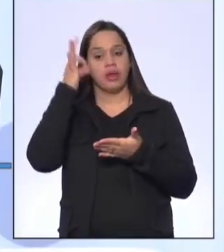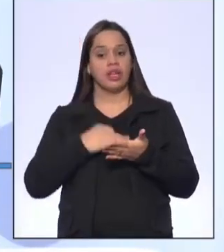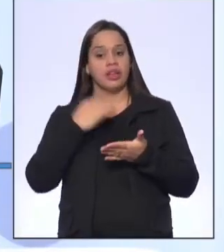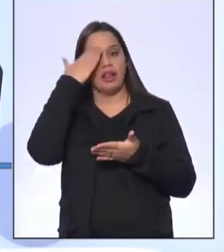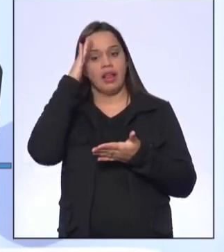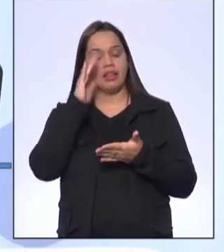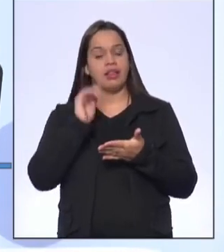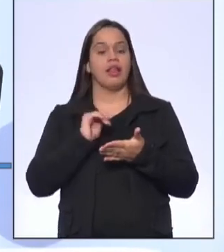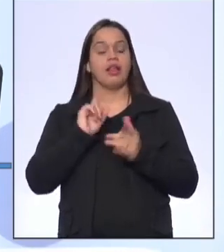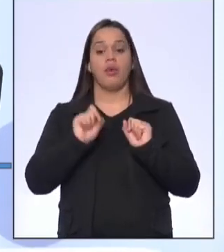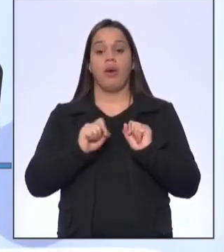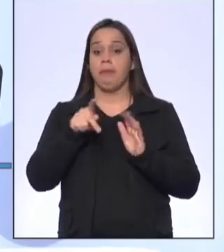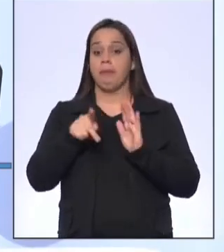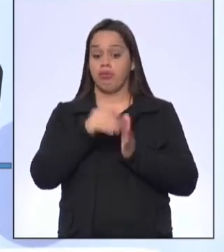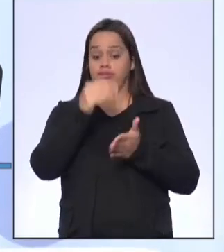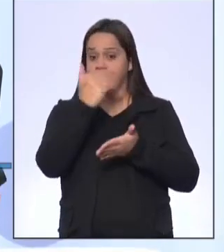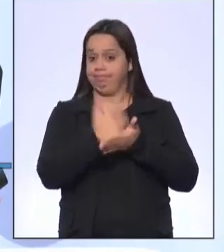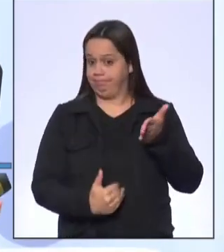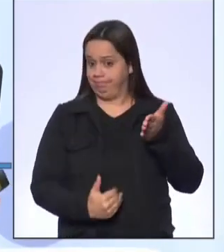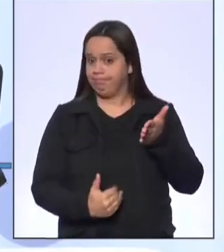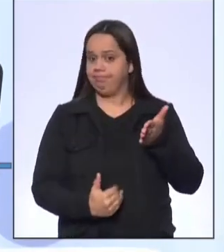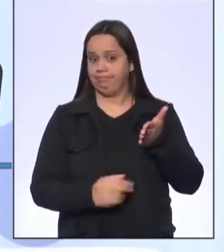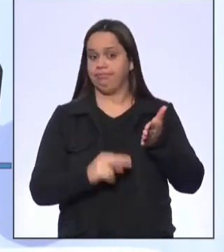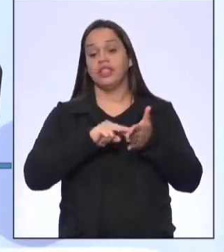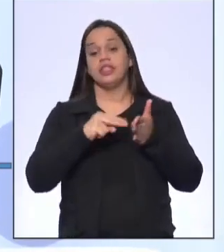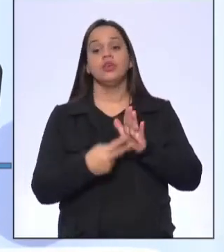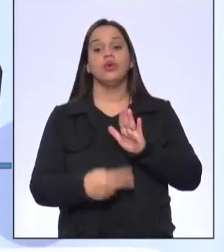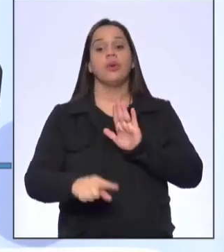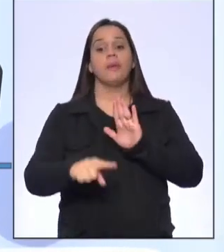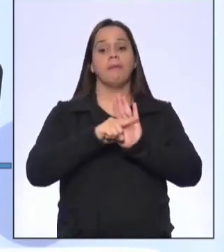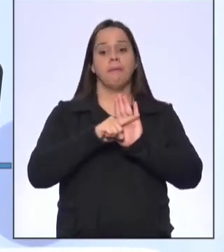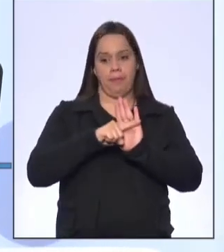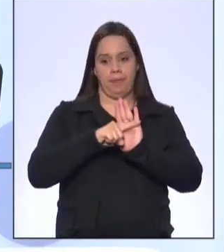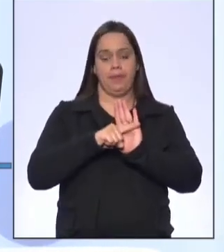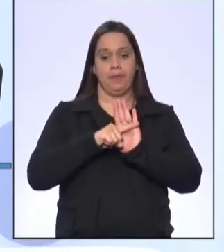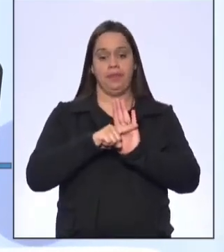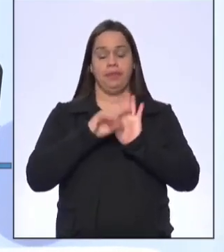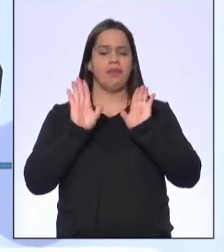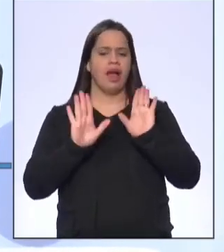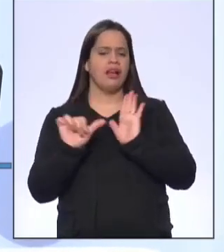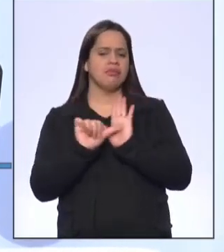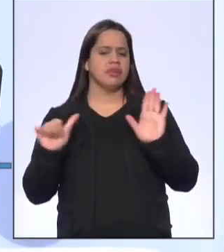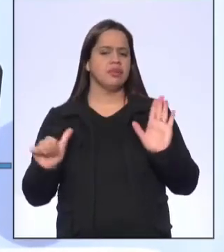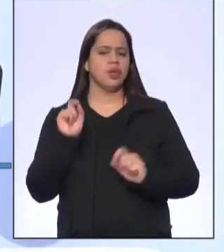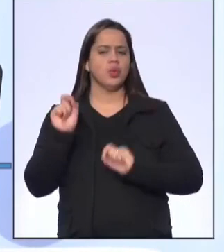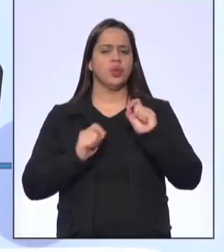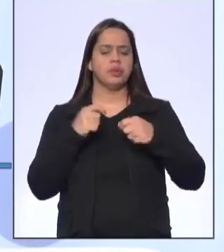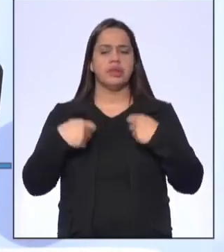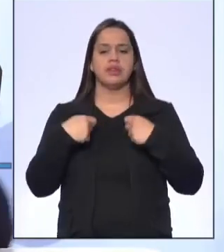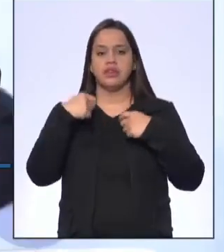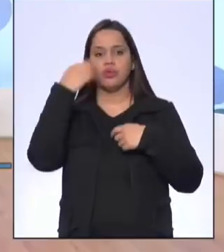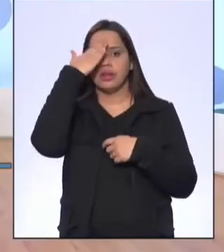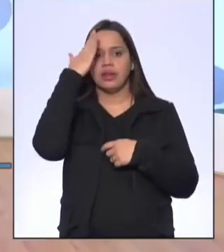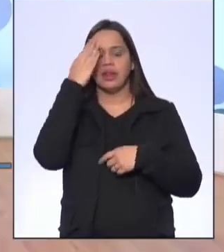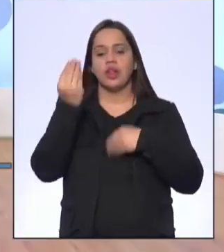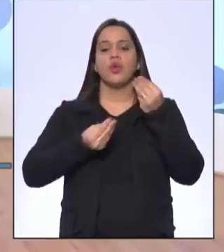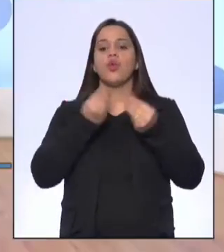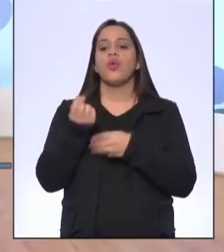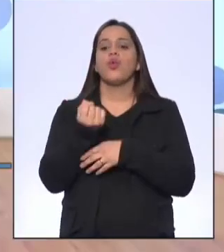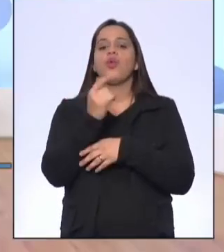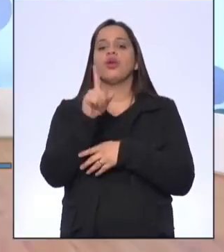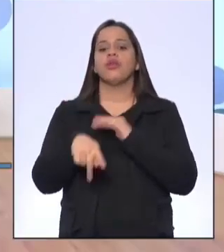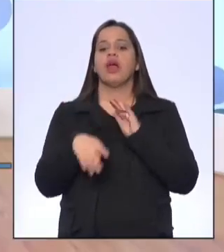nós vamos fazer uma subtração aí. Desconto é a mesma coisa que subtrair. Mas primeiro eu tenho que entender quanto é de desconto. Ó, vem